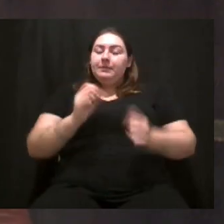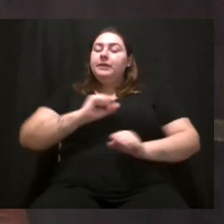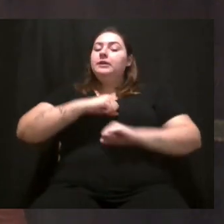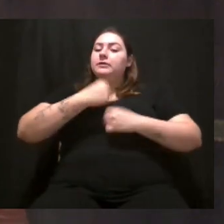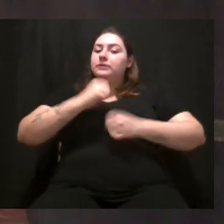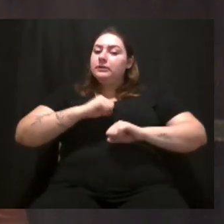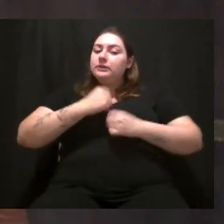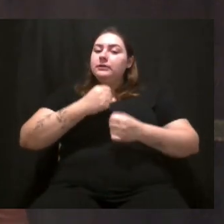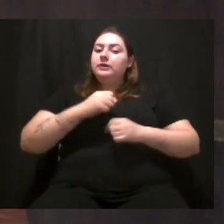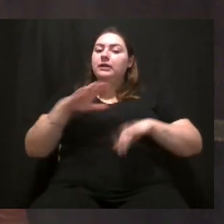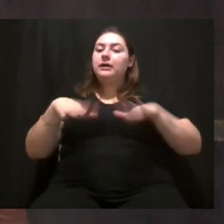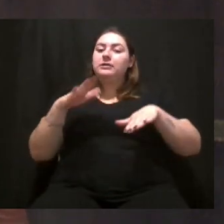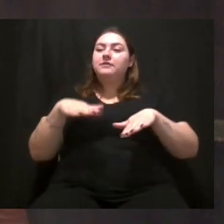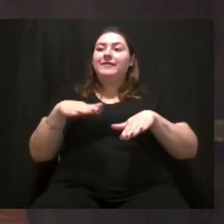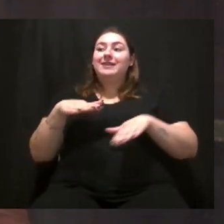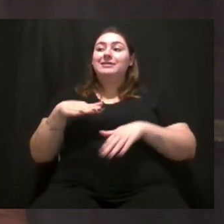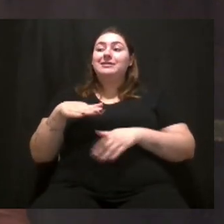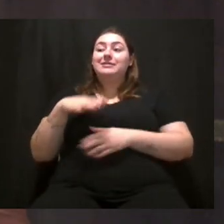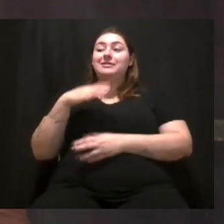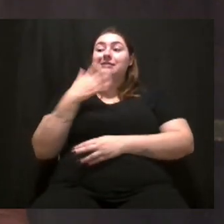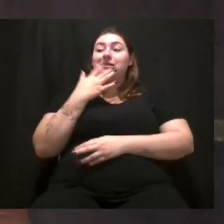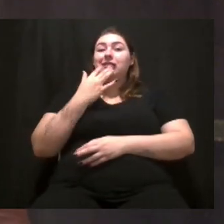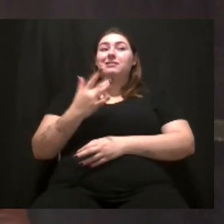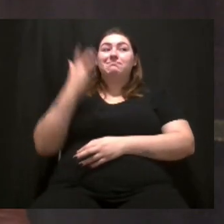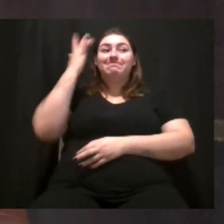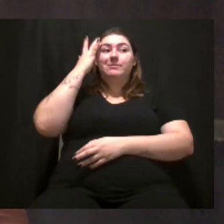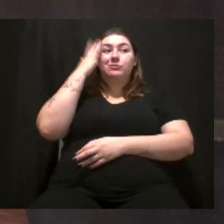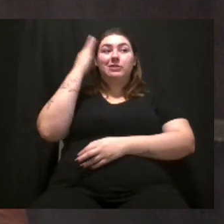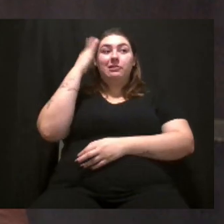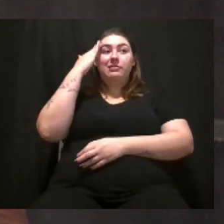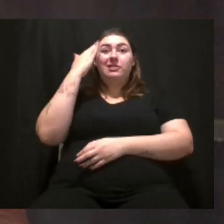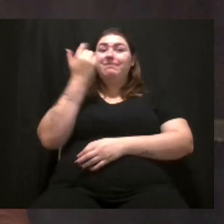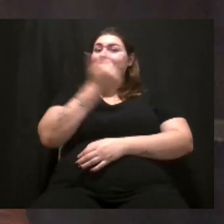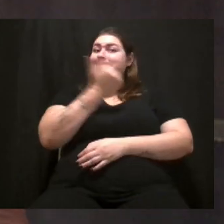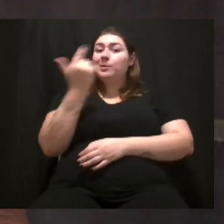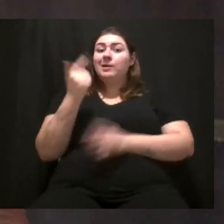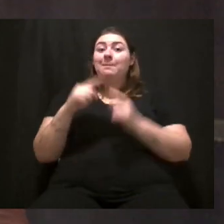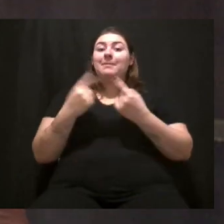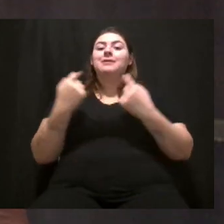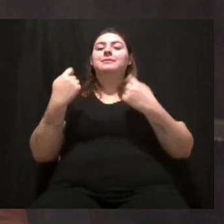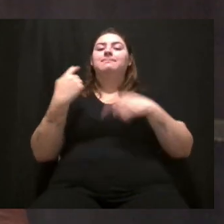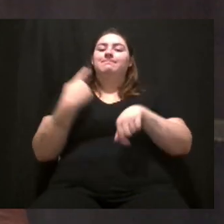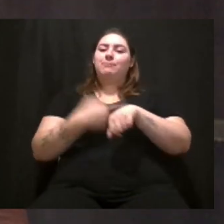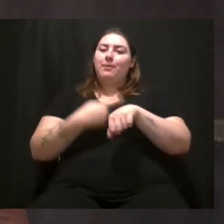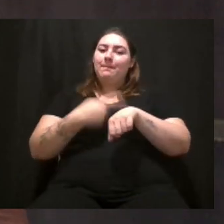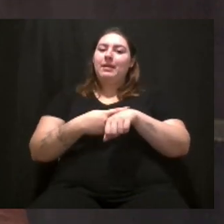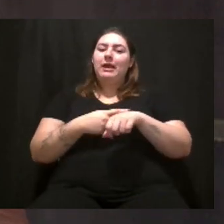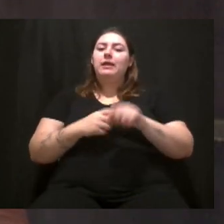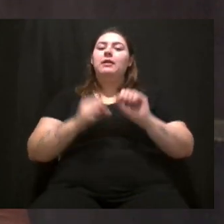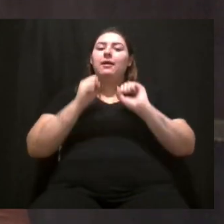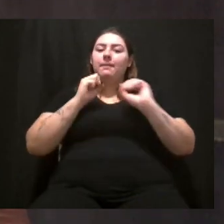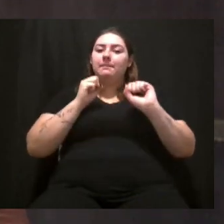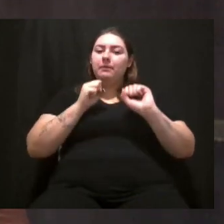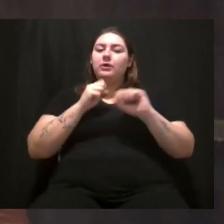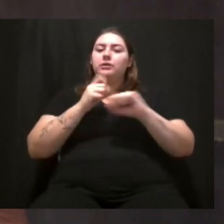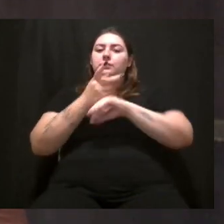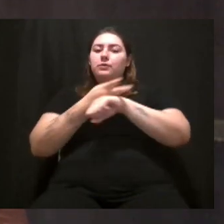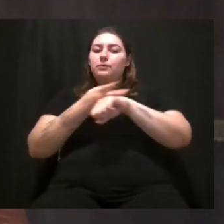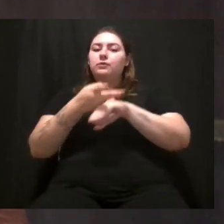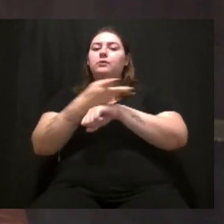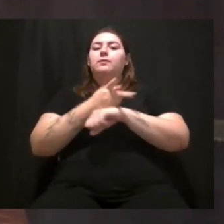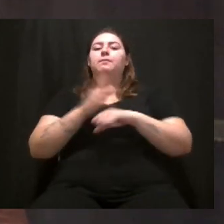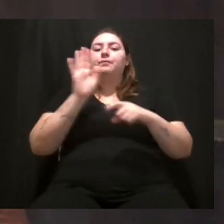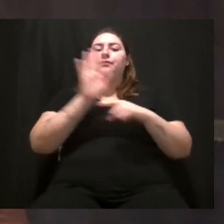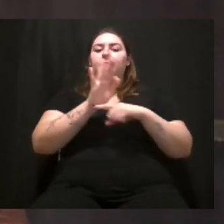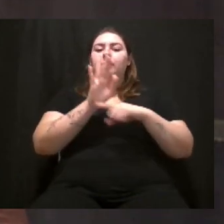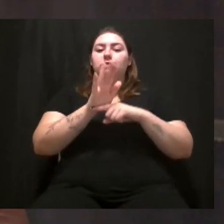ter a maturidade para entender isso, e às vezes nesse momento você pode buscar, né, uma ajuda psicológica ou de um profissional que possa